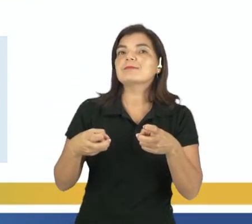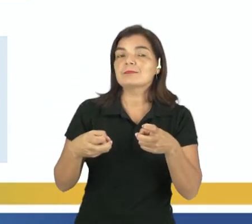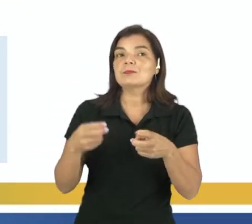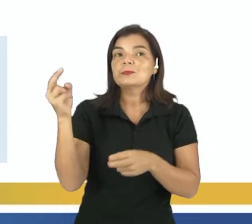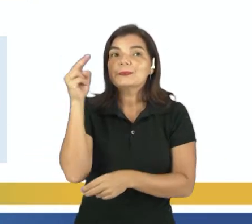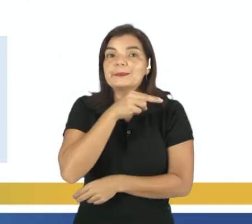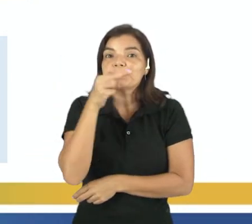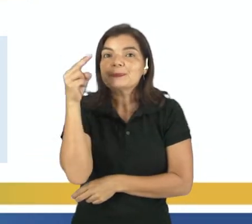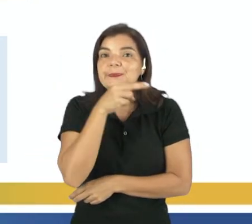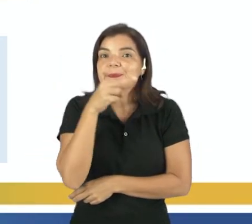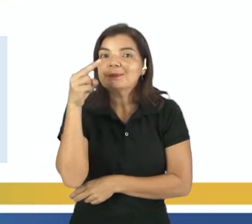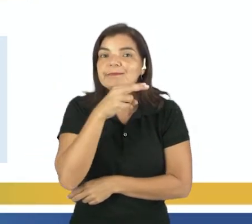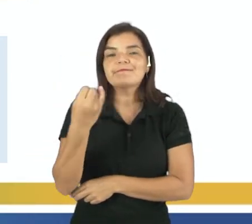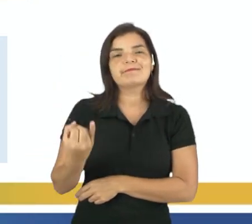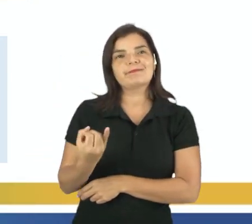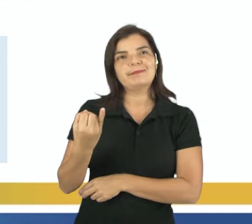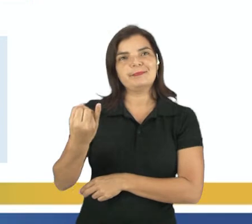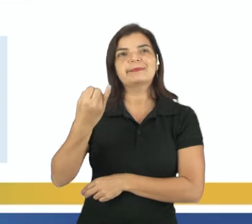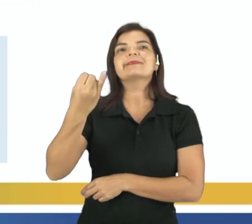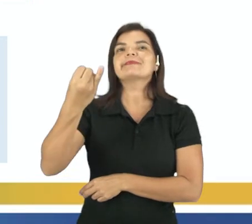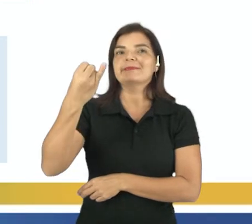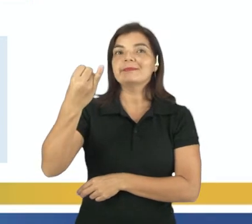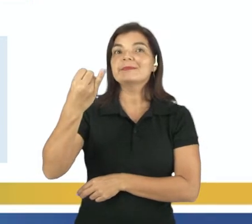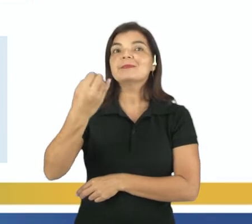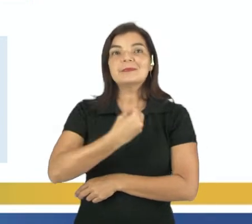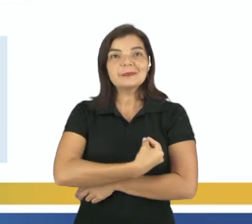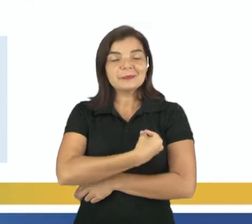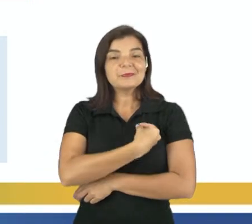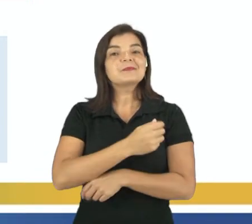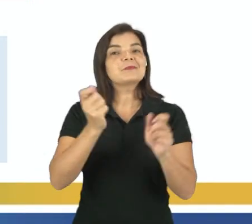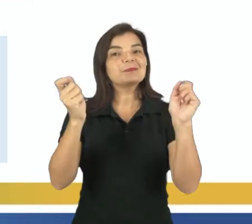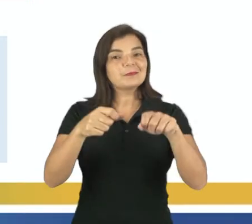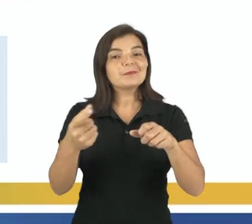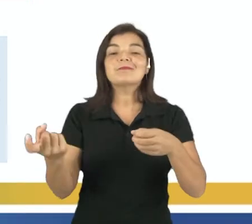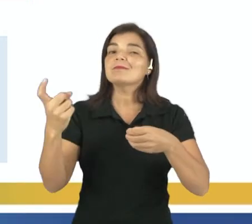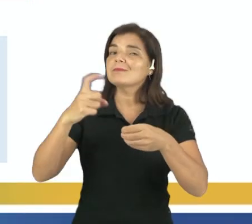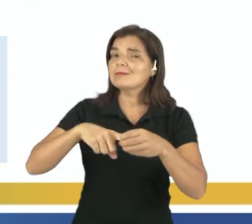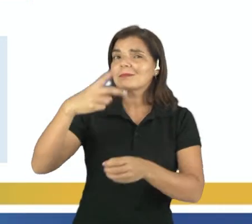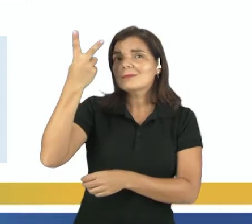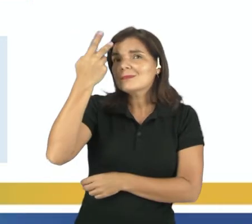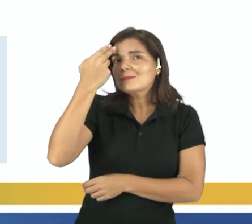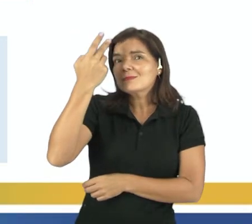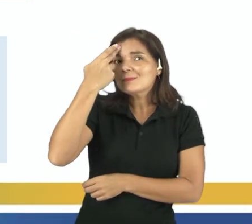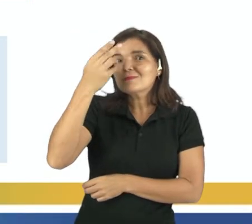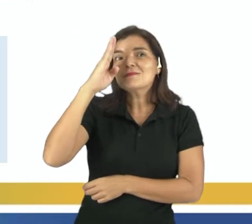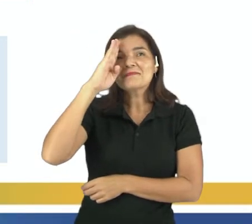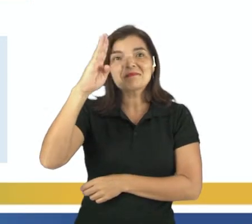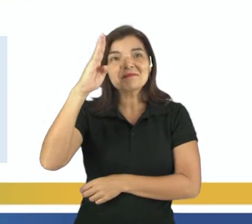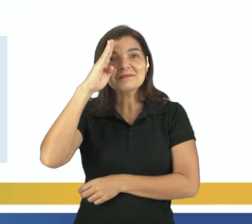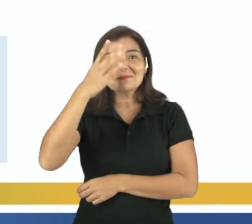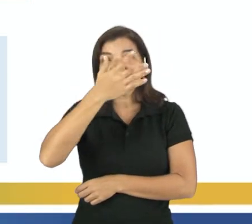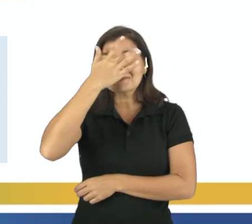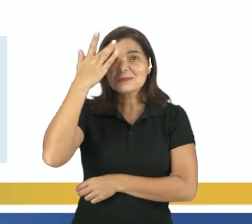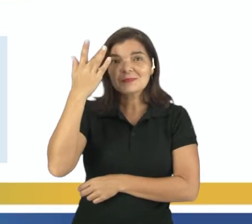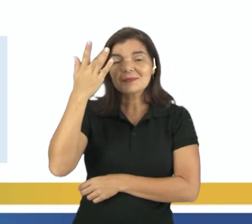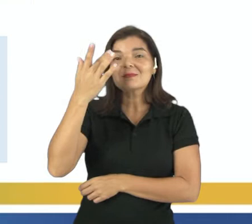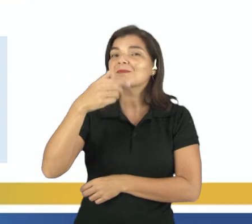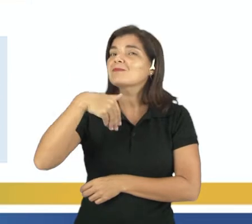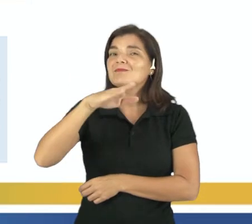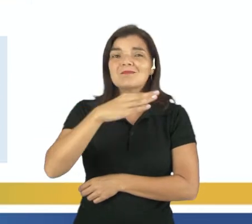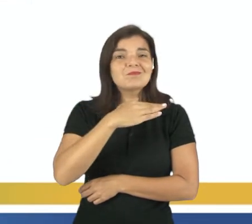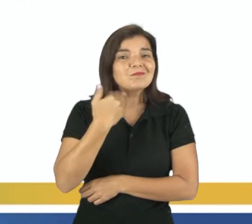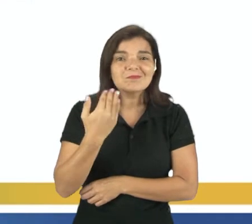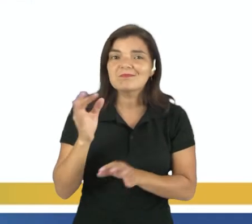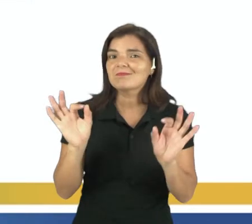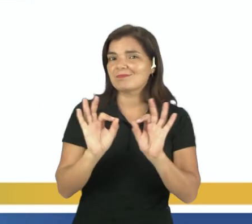perceber a urgência e importância dela para que a vida possa voltar ao normal e principalmente para que mais